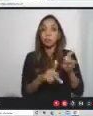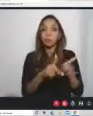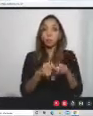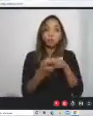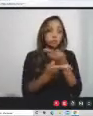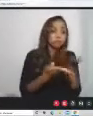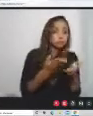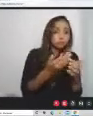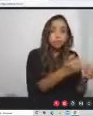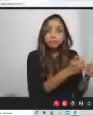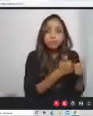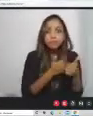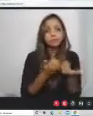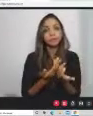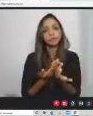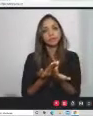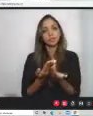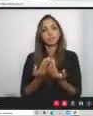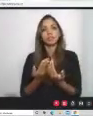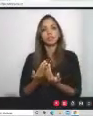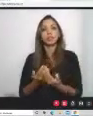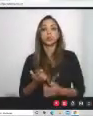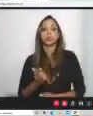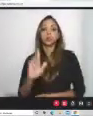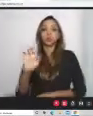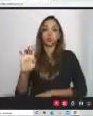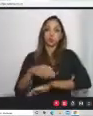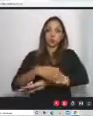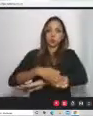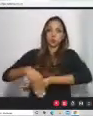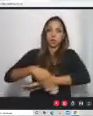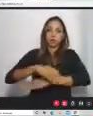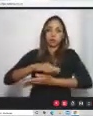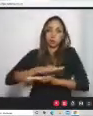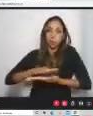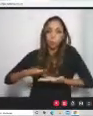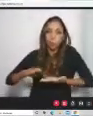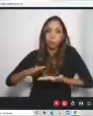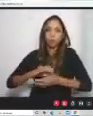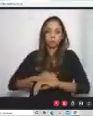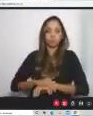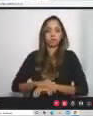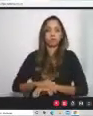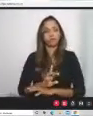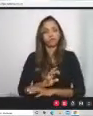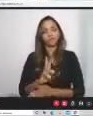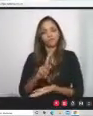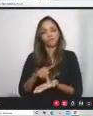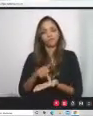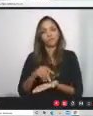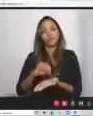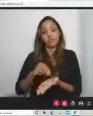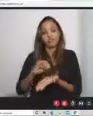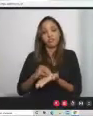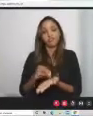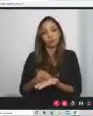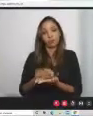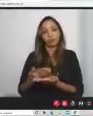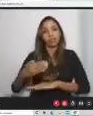A questão dos calçamentos, né, de fato, existe muita ausência, né, de calçamento nas diversas